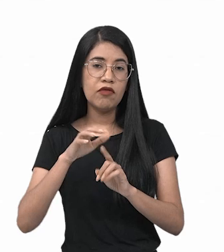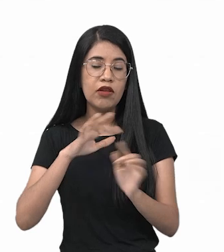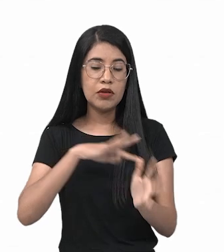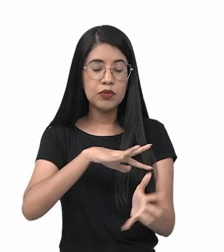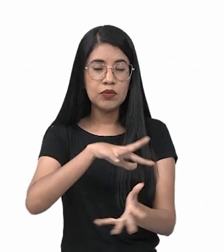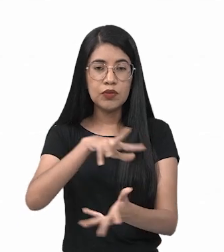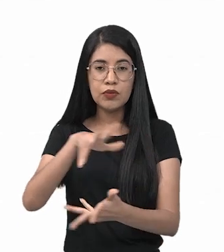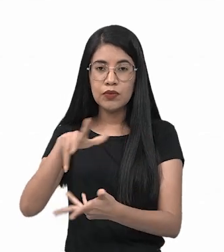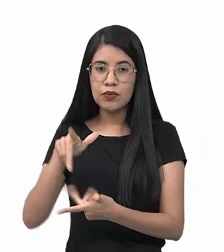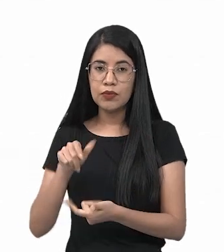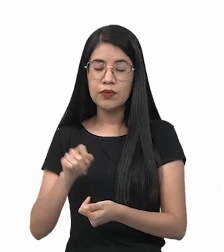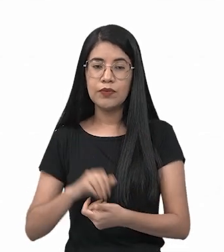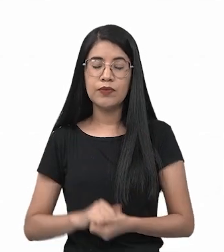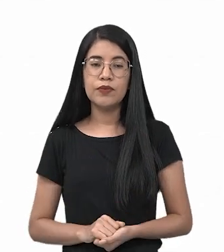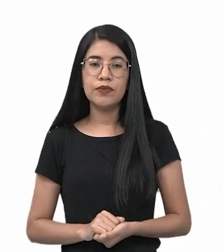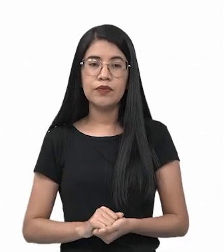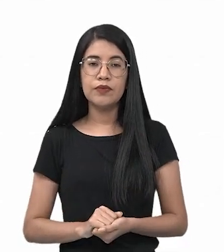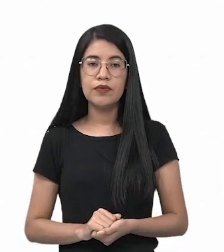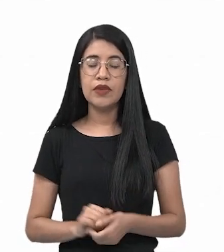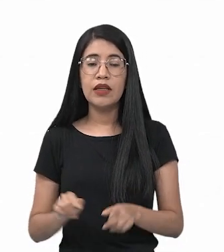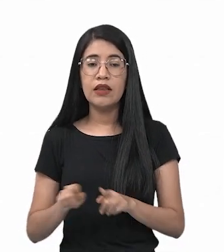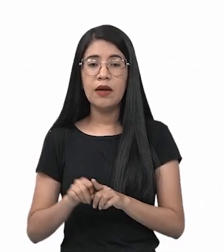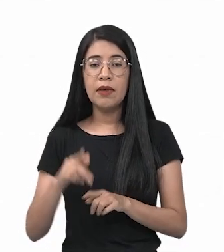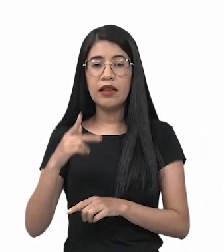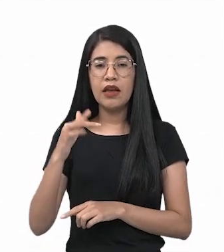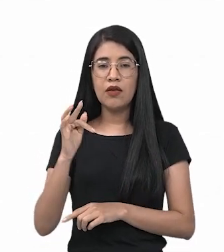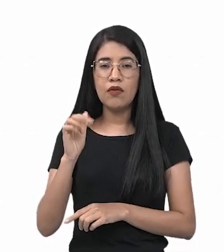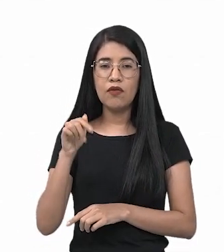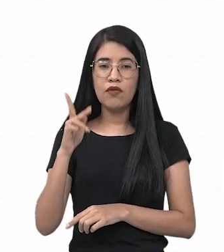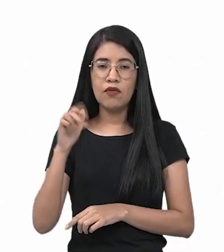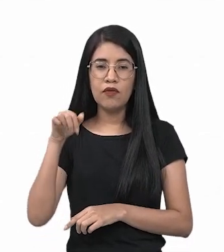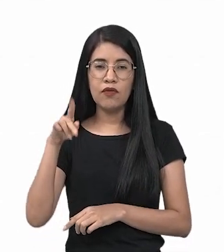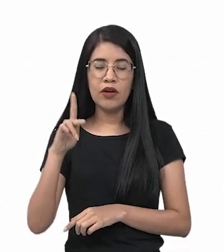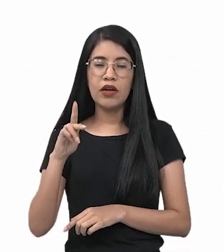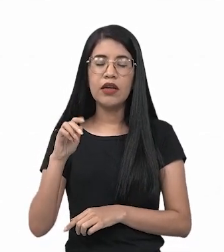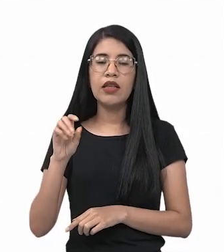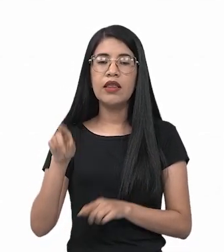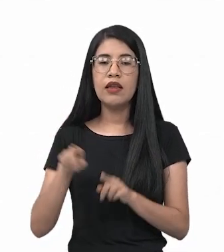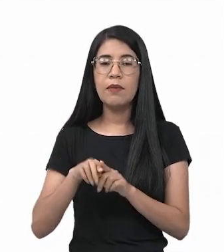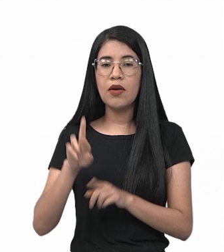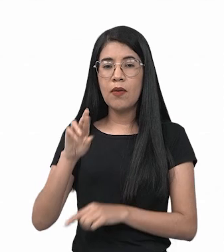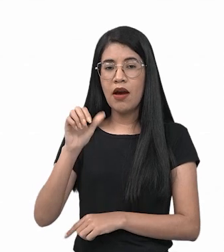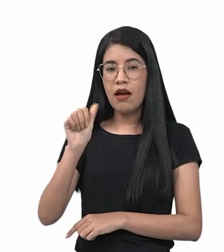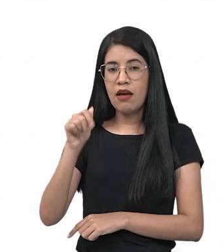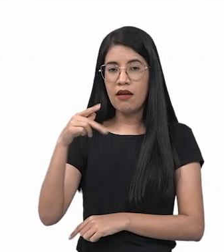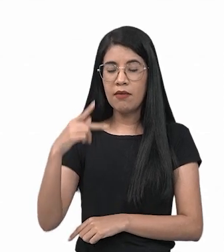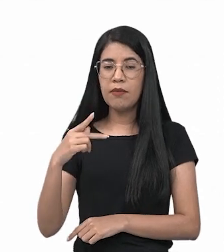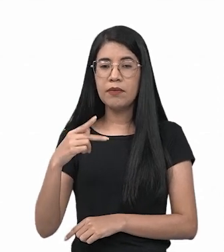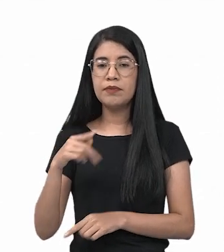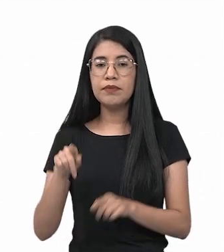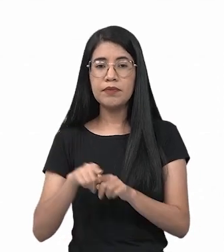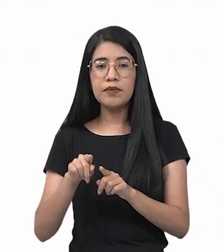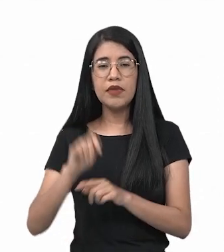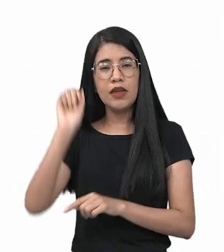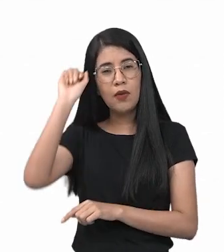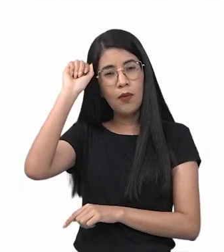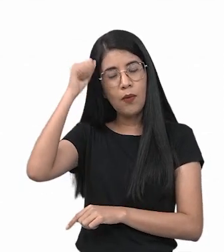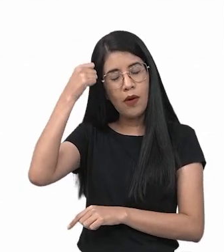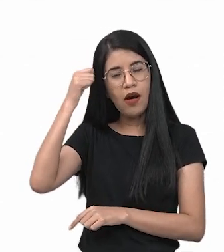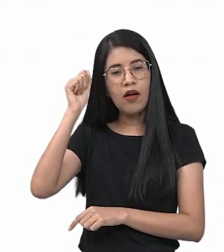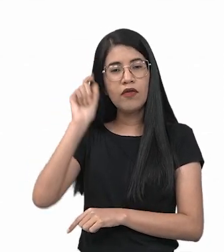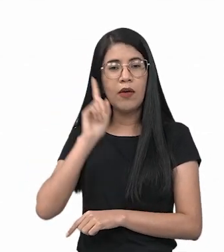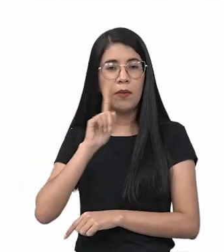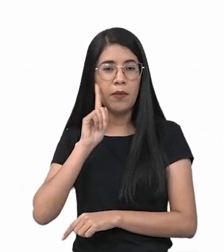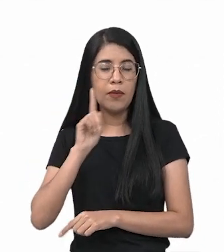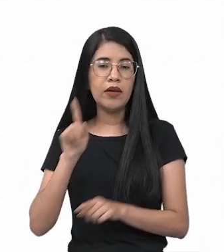o mundo inteiro. O funk e o rap apareceram para dar voz aos afro-americanos, fazendo parte de um